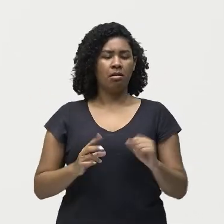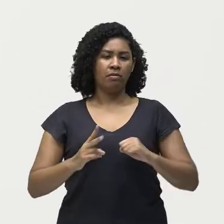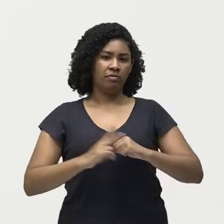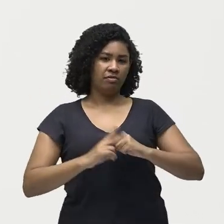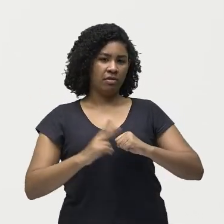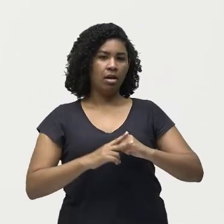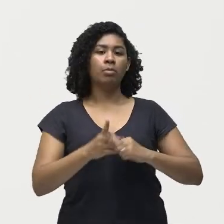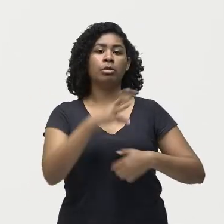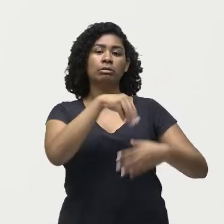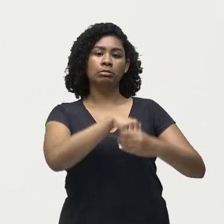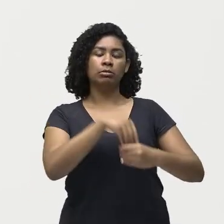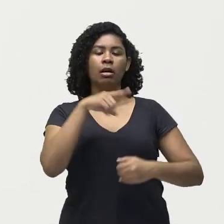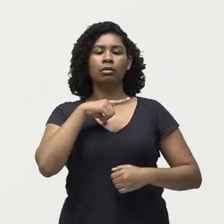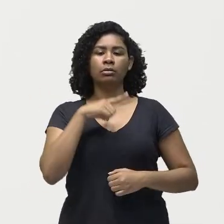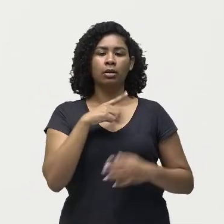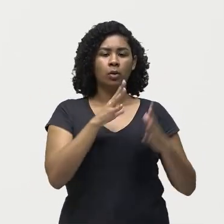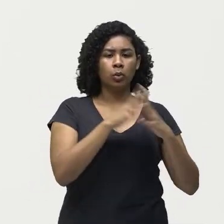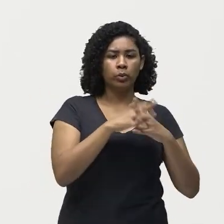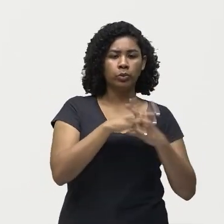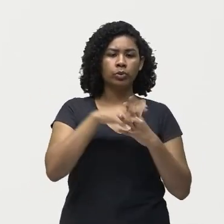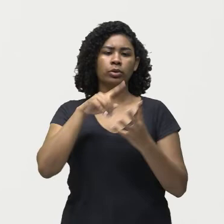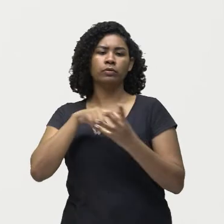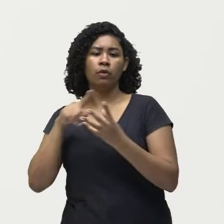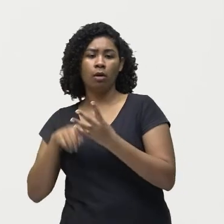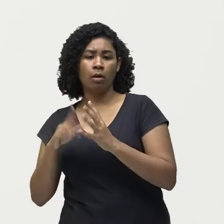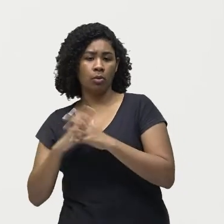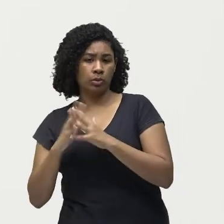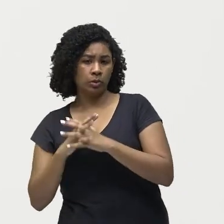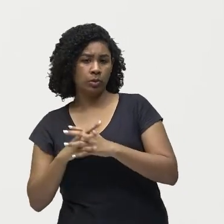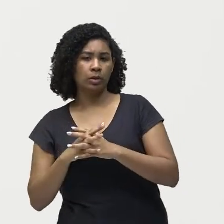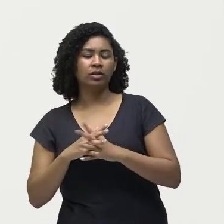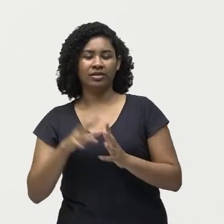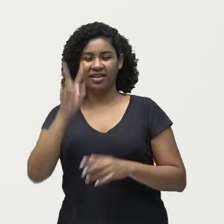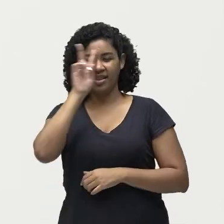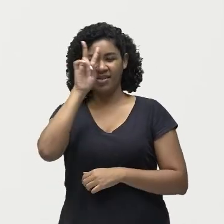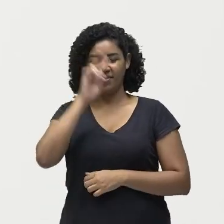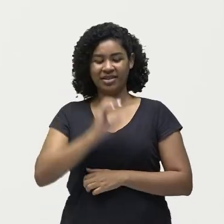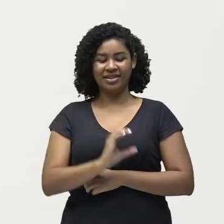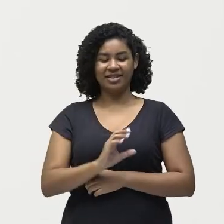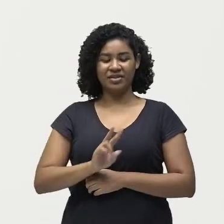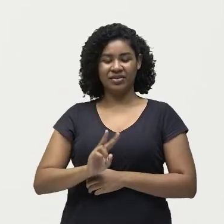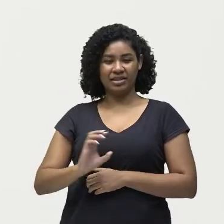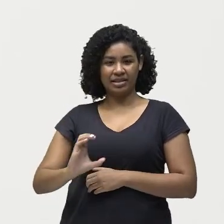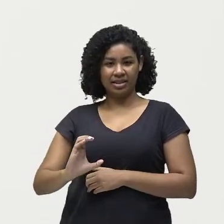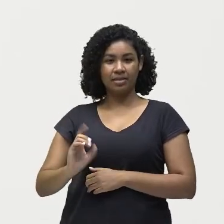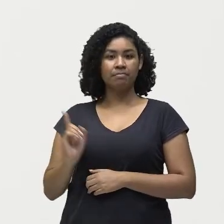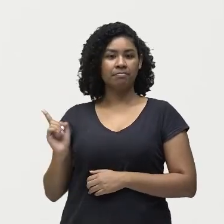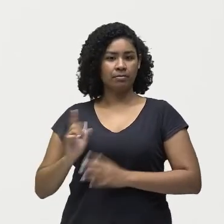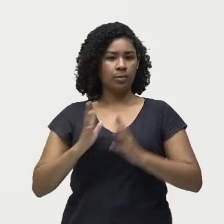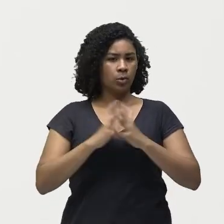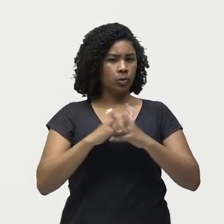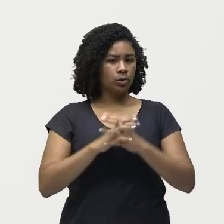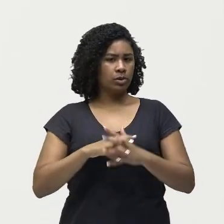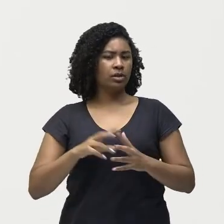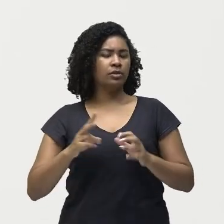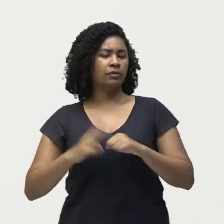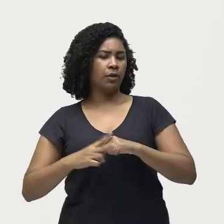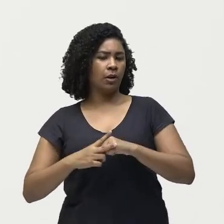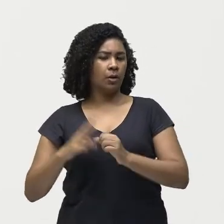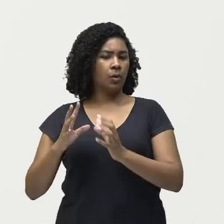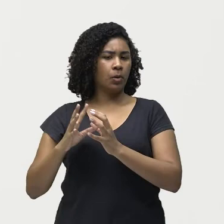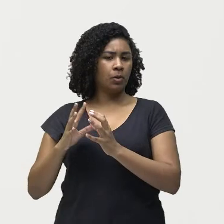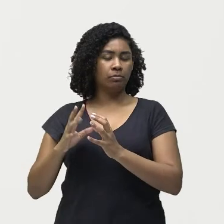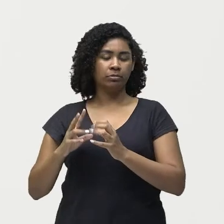consoante, que é aquela regra que a gente já viu anteriormente, que é o CVC, consoante, vogal, consoante. O que que vai